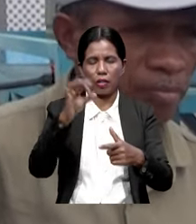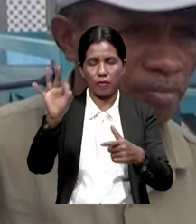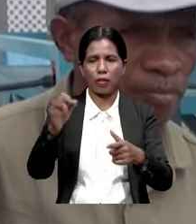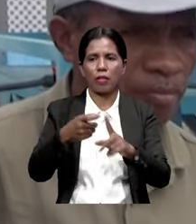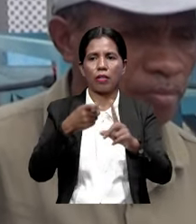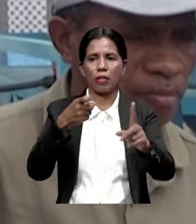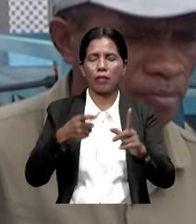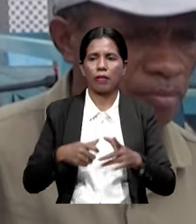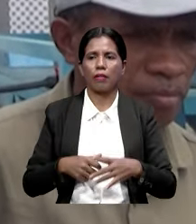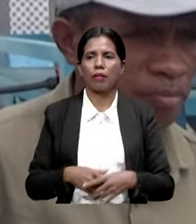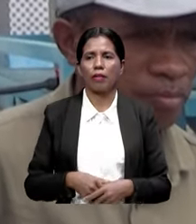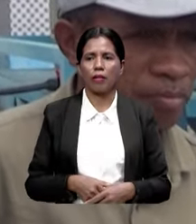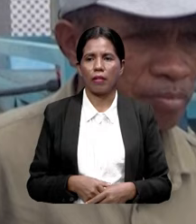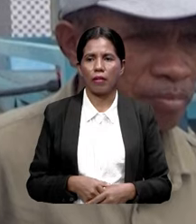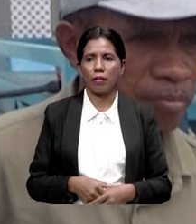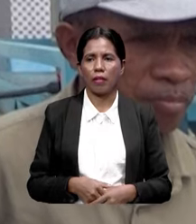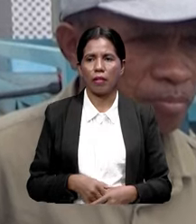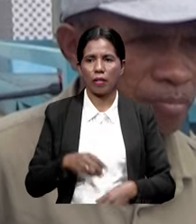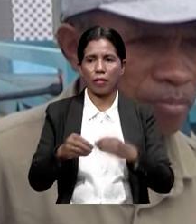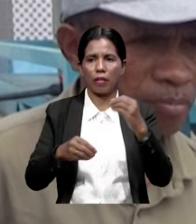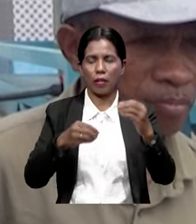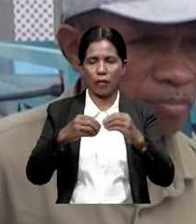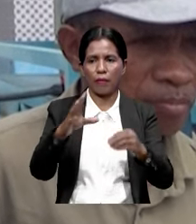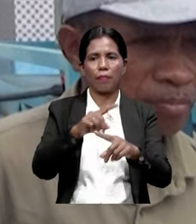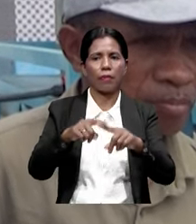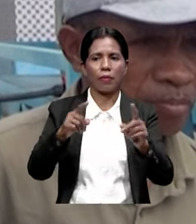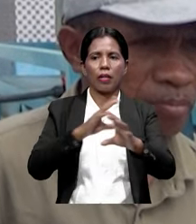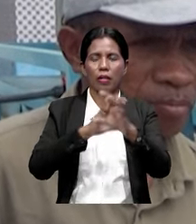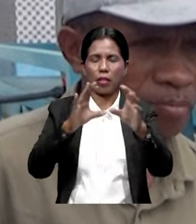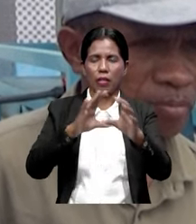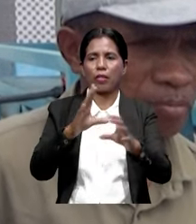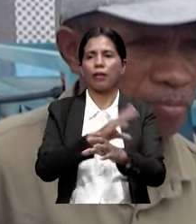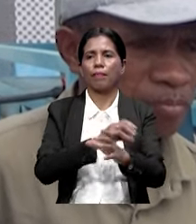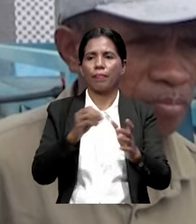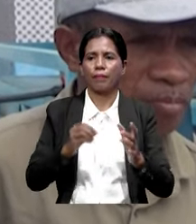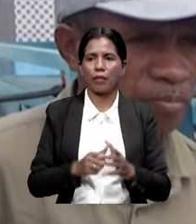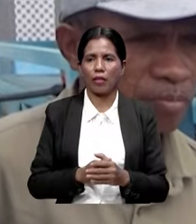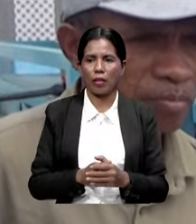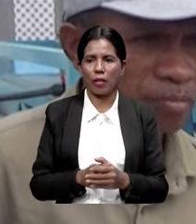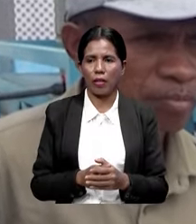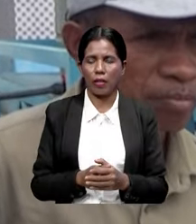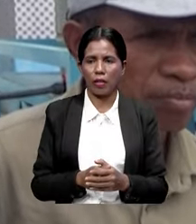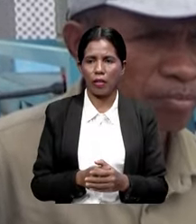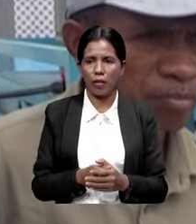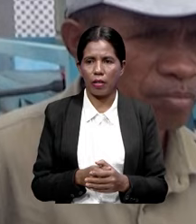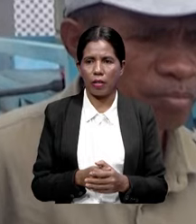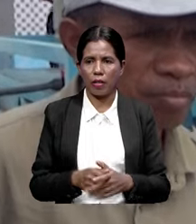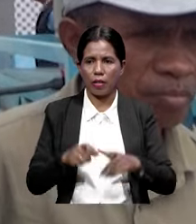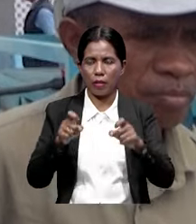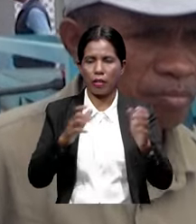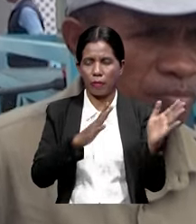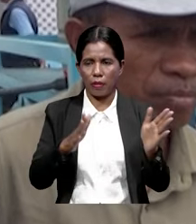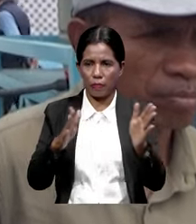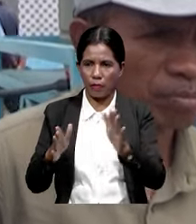sentindo a móvel. Se. É uma vez sentindo a móvel, mas bem, carreta tanque, super sentindo a nego, né? Tem que preparar